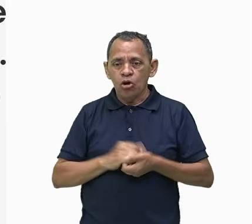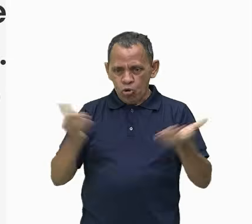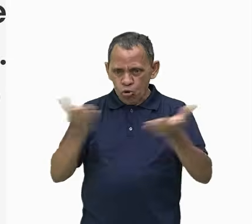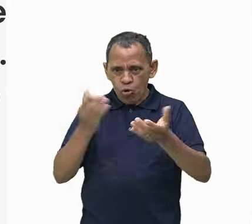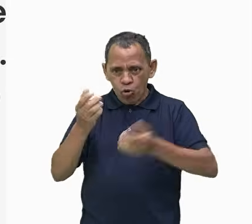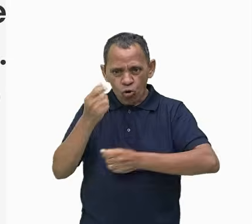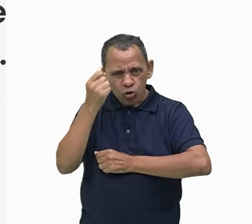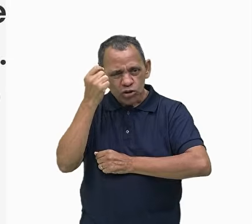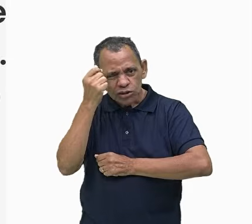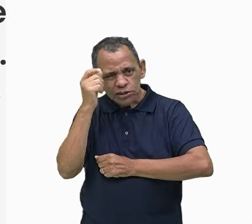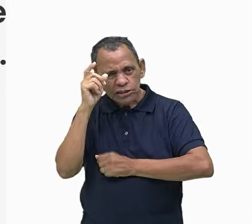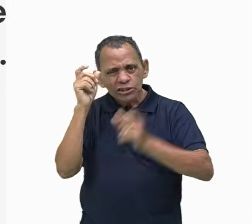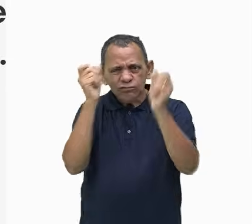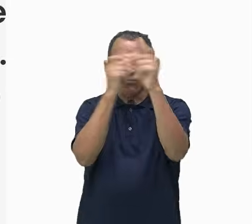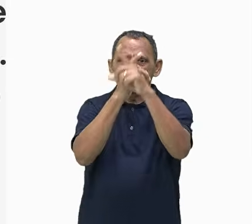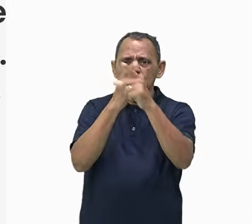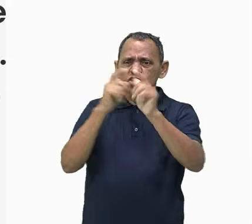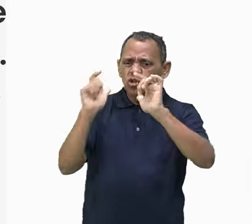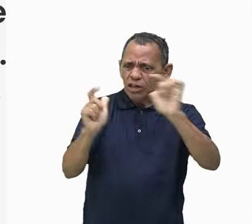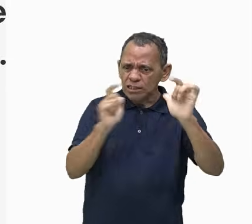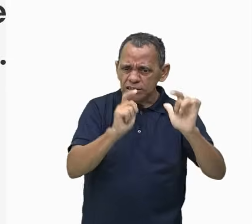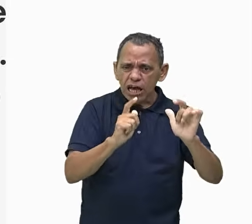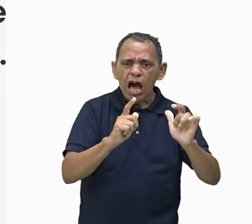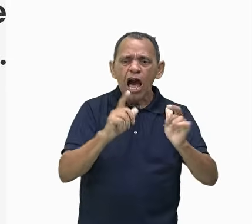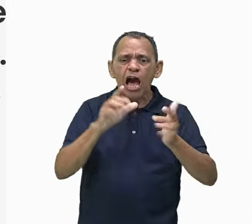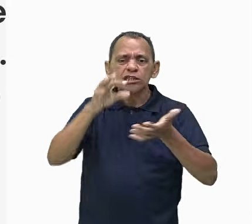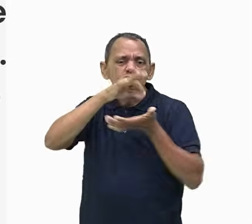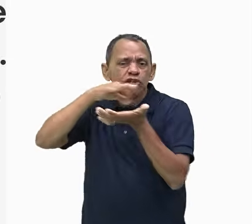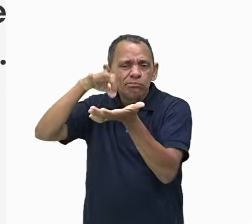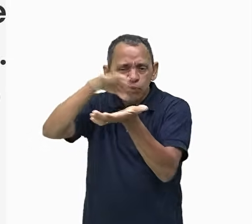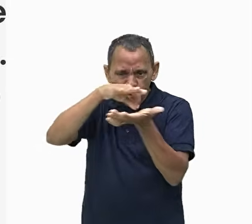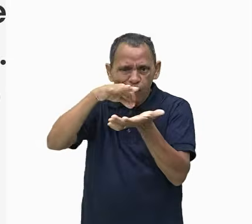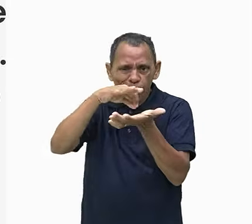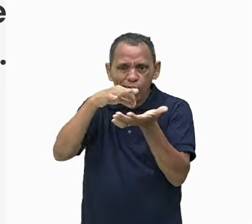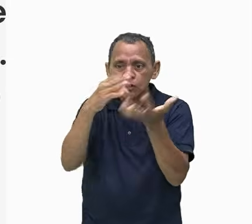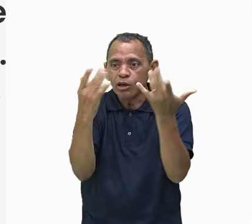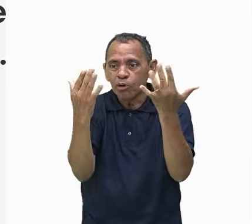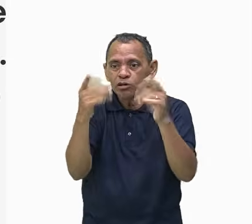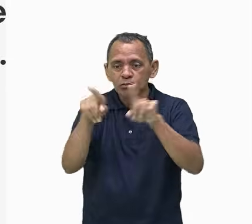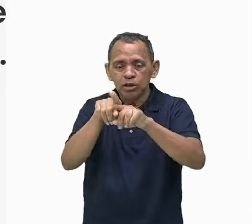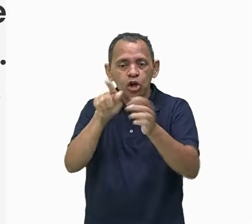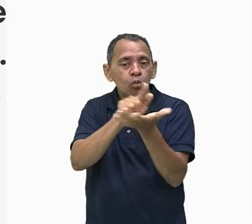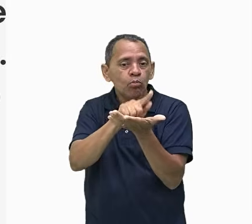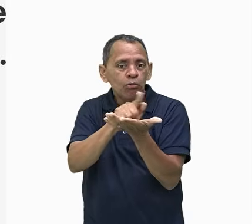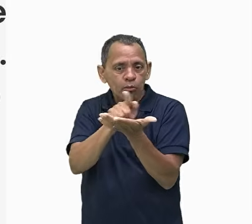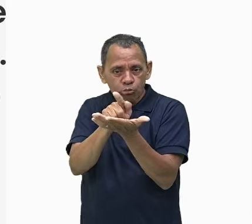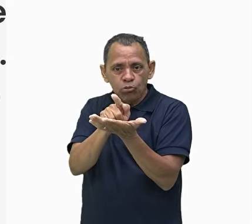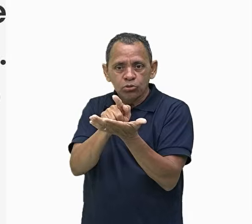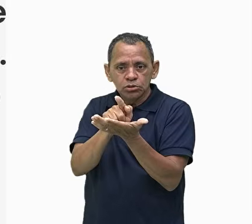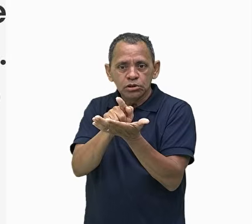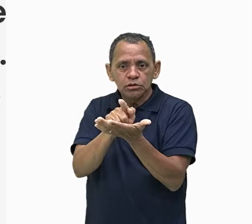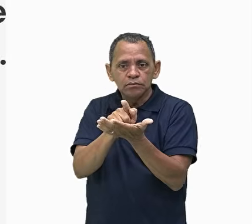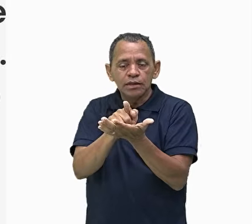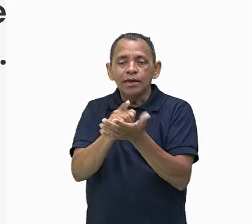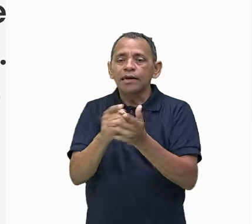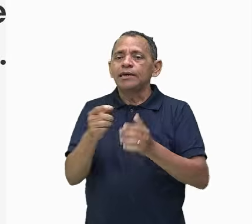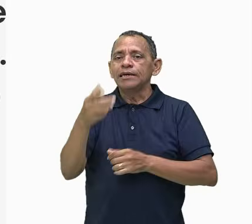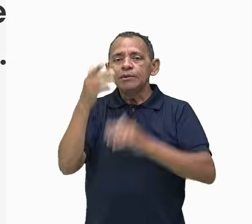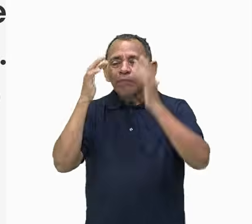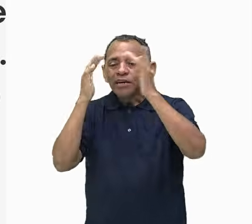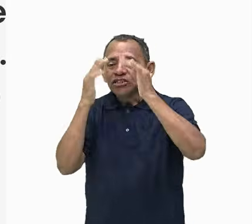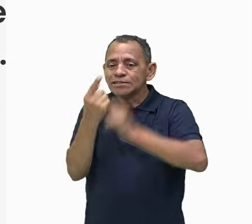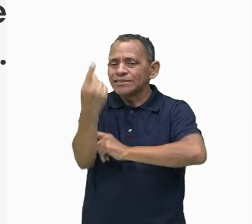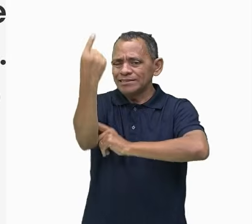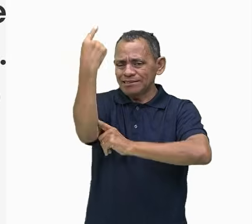ali um GPS na mão, uma bússola na mão. Então, vocês imaginem aí nas